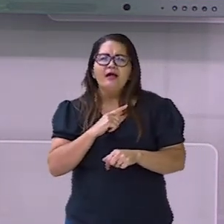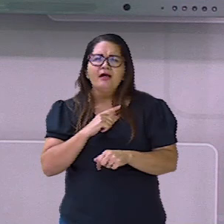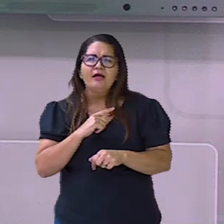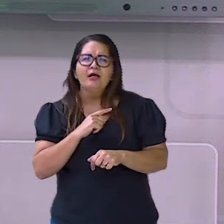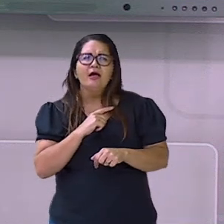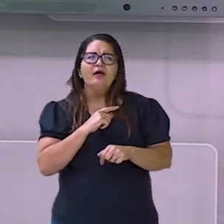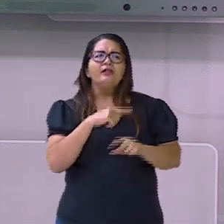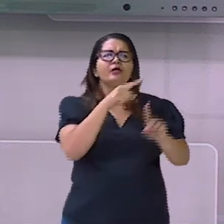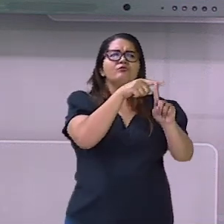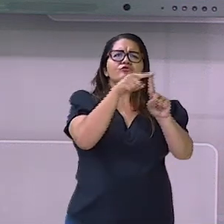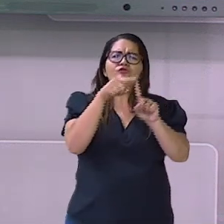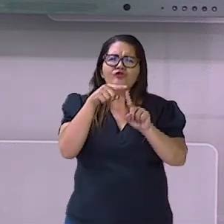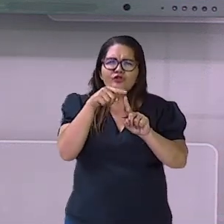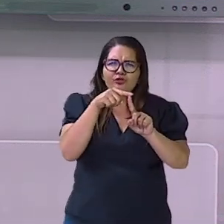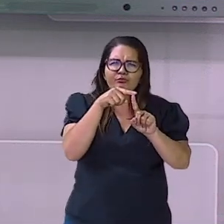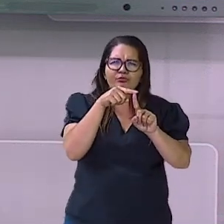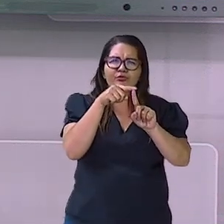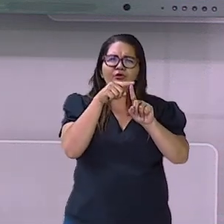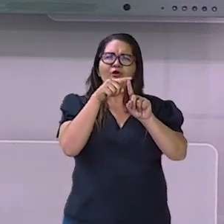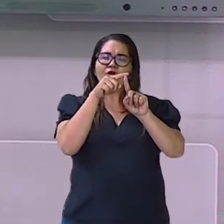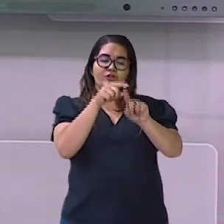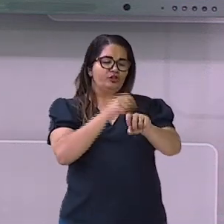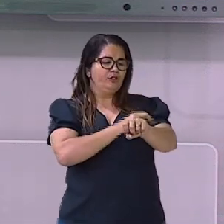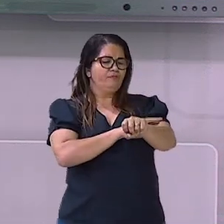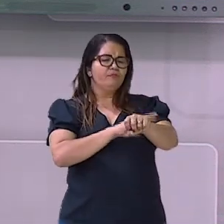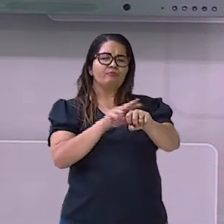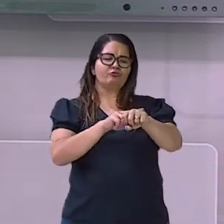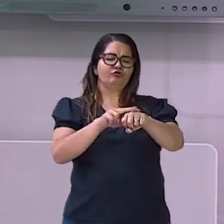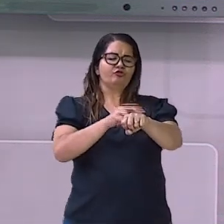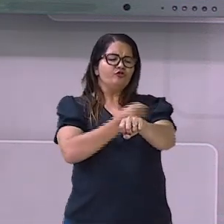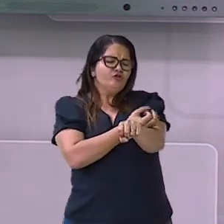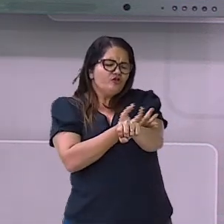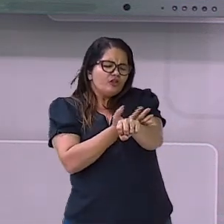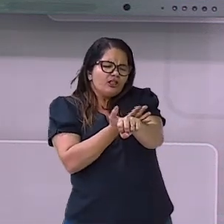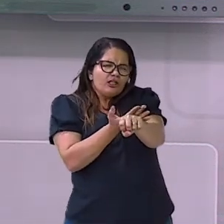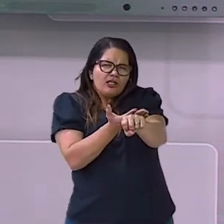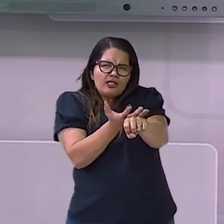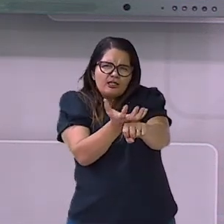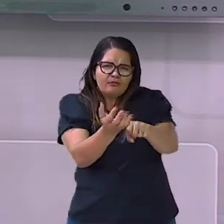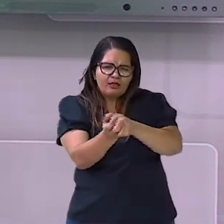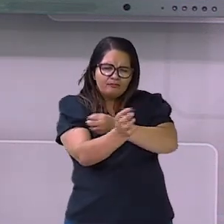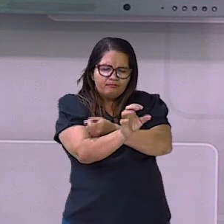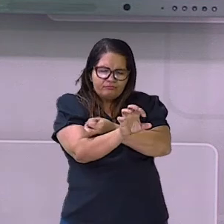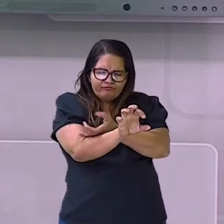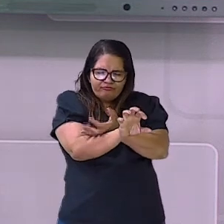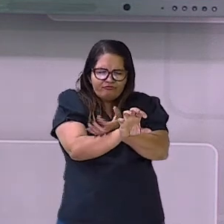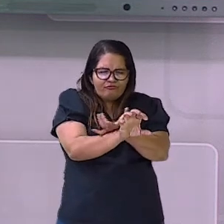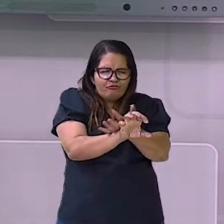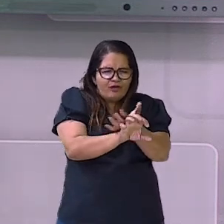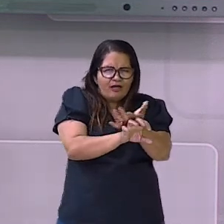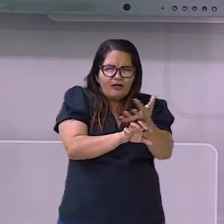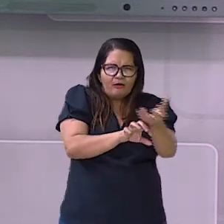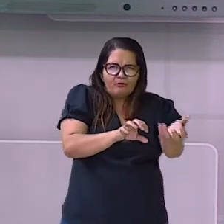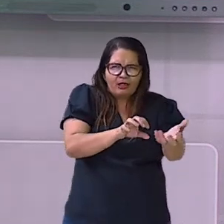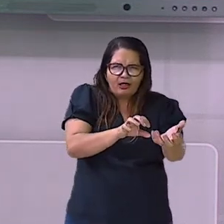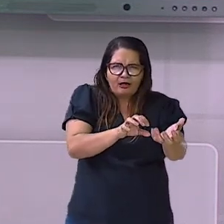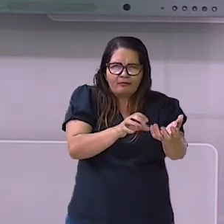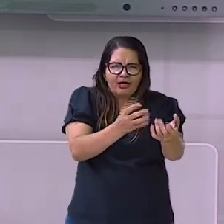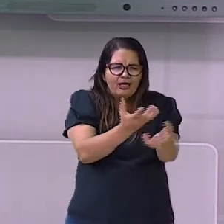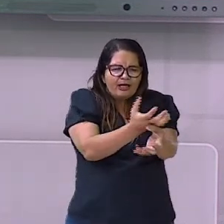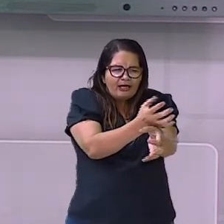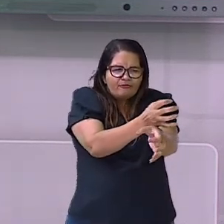ficar coberta de neve e resistir